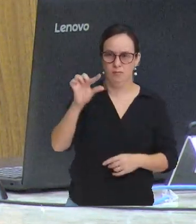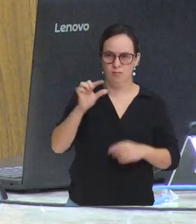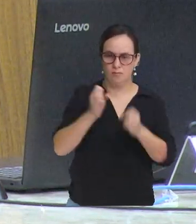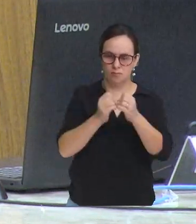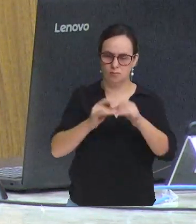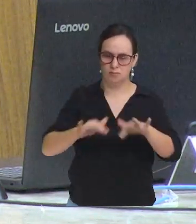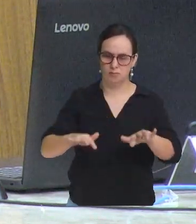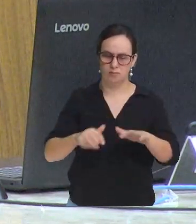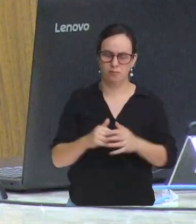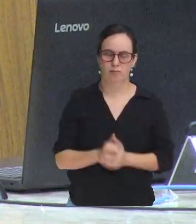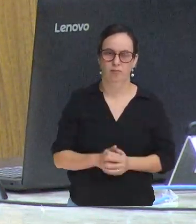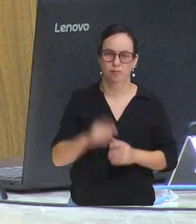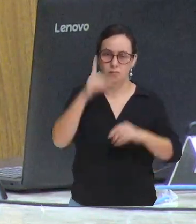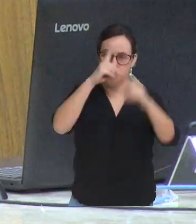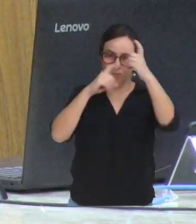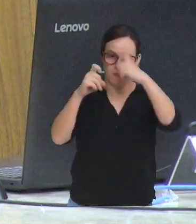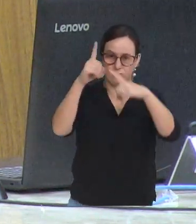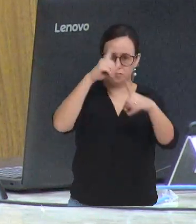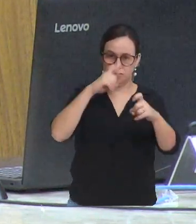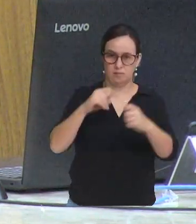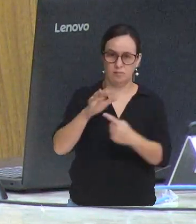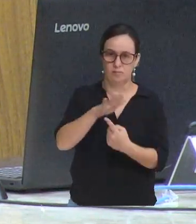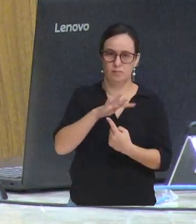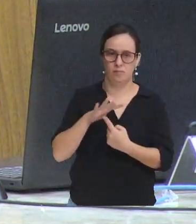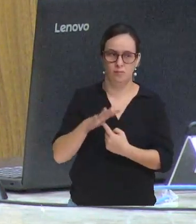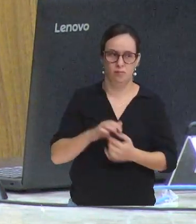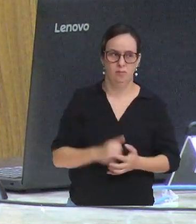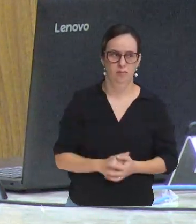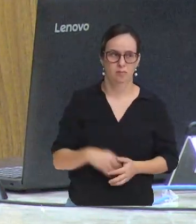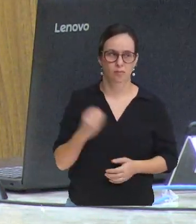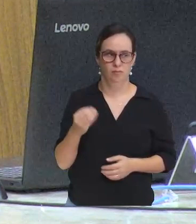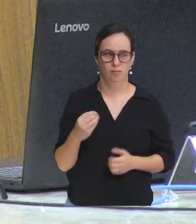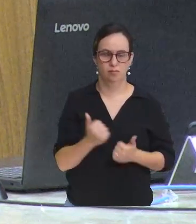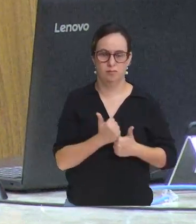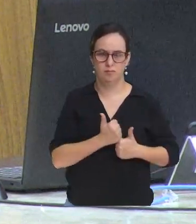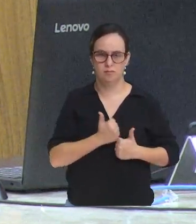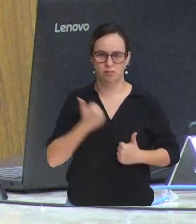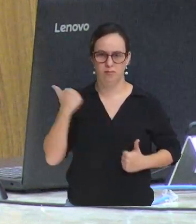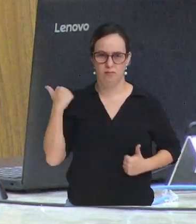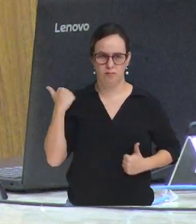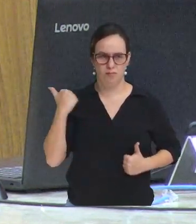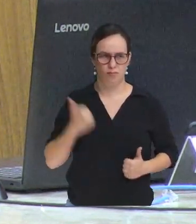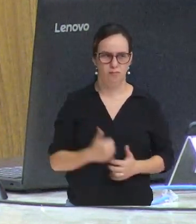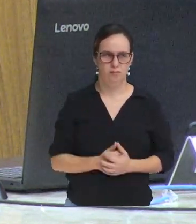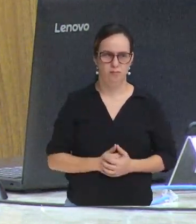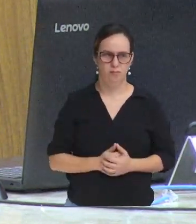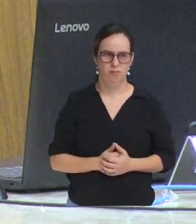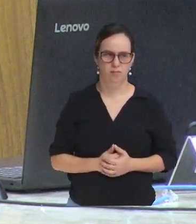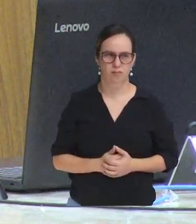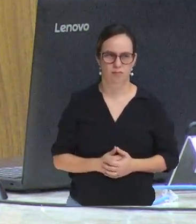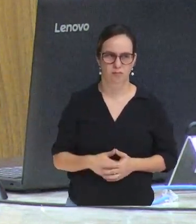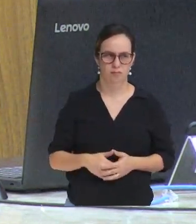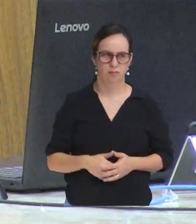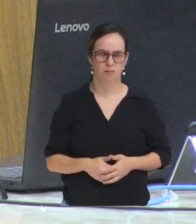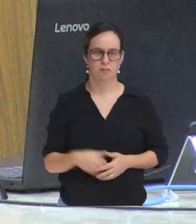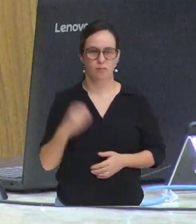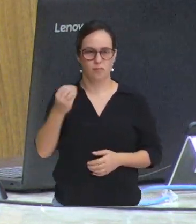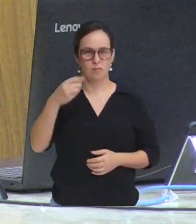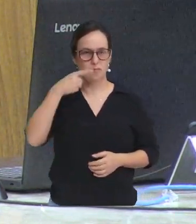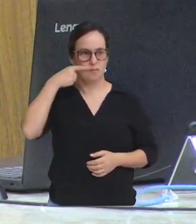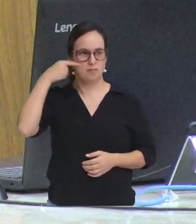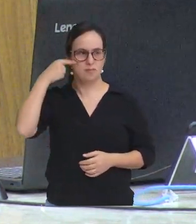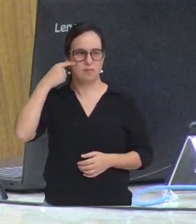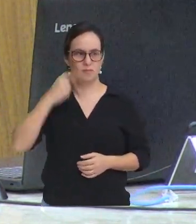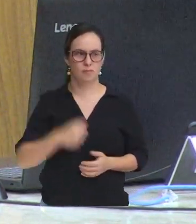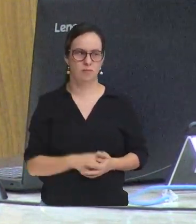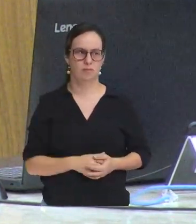ambiente. Enquanto vice-presidente desta casa, na legislatura do presidente Vinícius Simmler, eu tomei